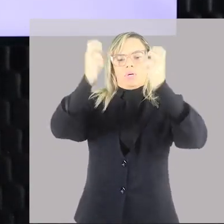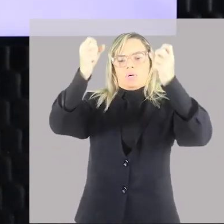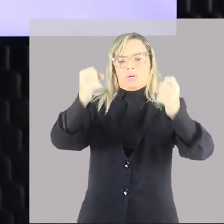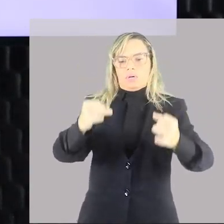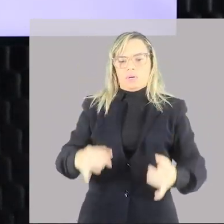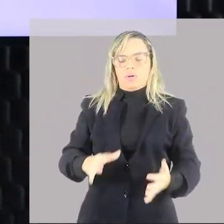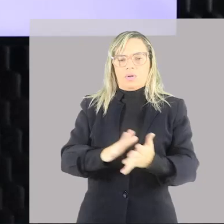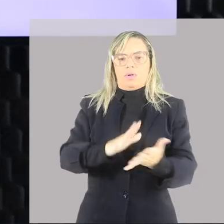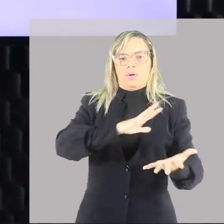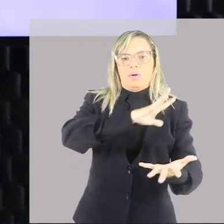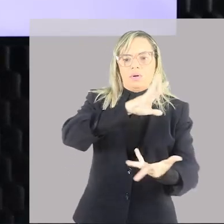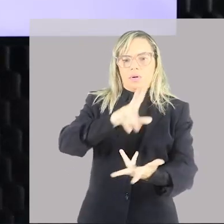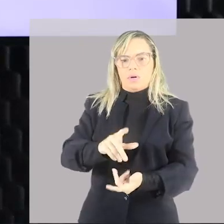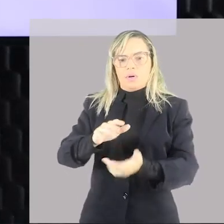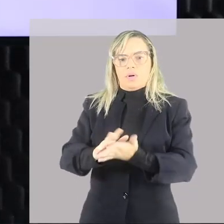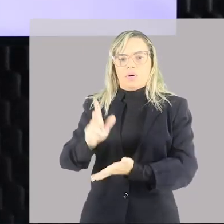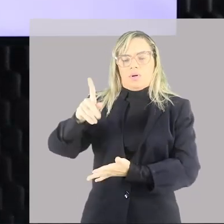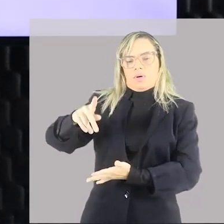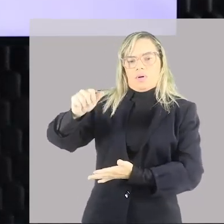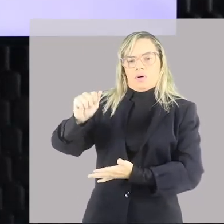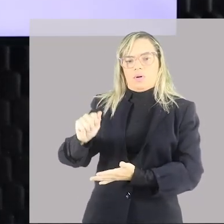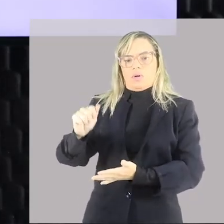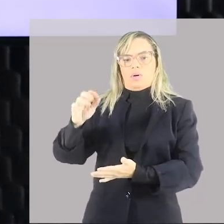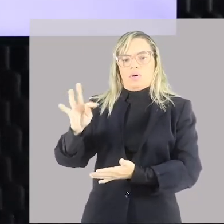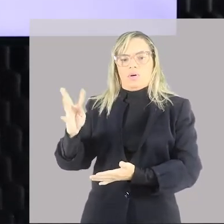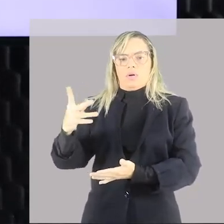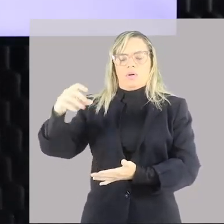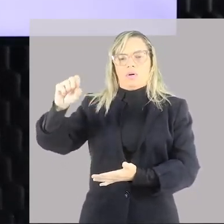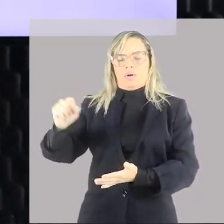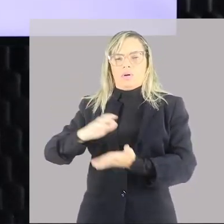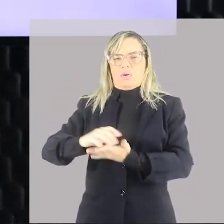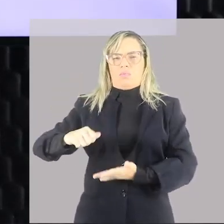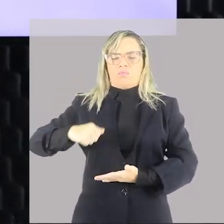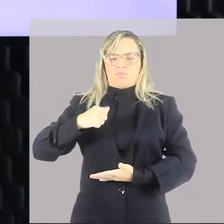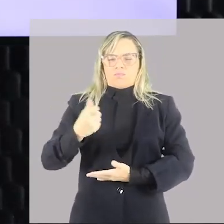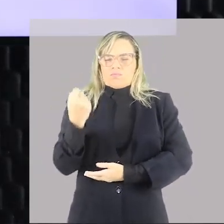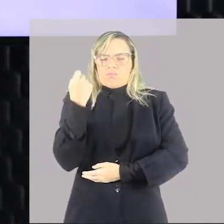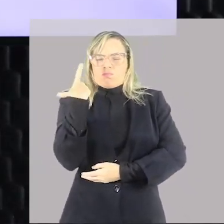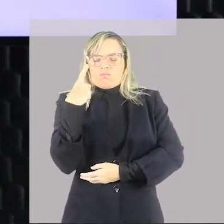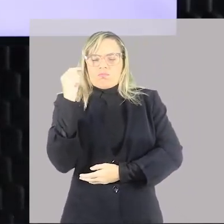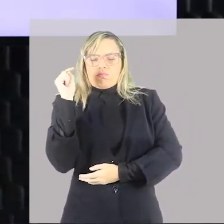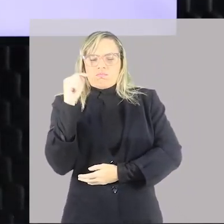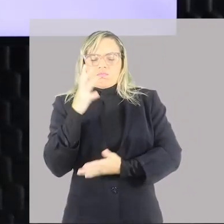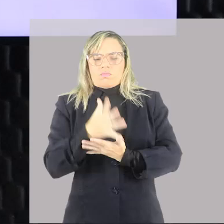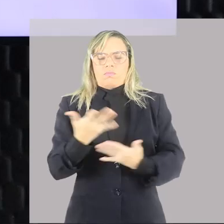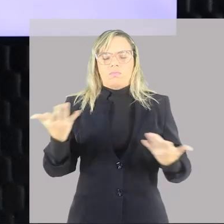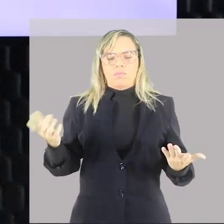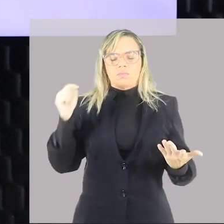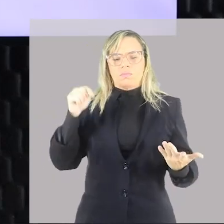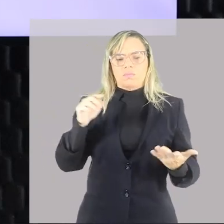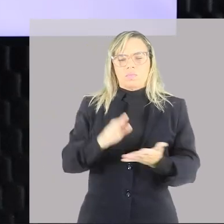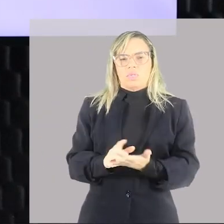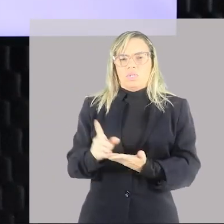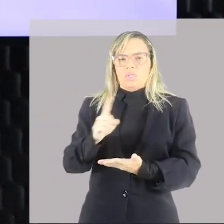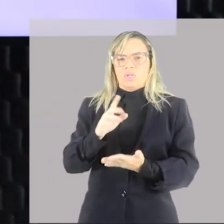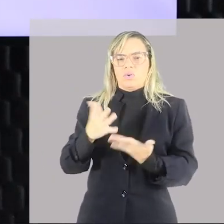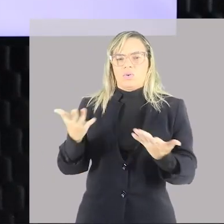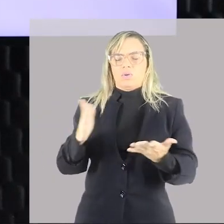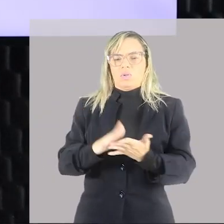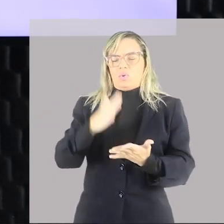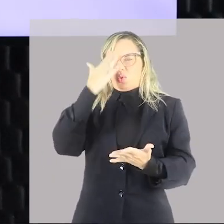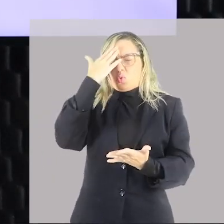mundo. O patos, por exemplo, esta atitude de você estranhar, esta atitude de você não